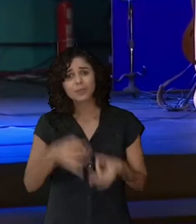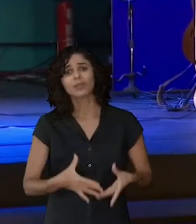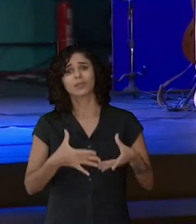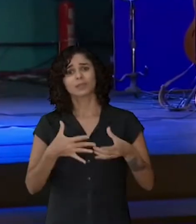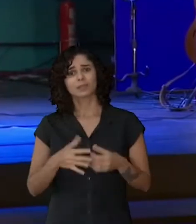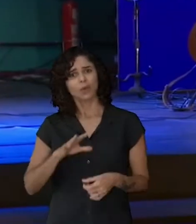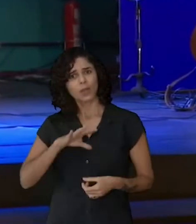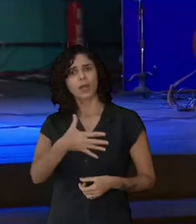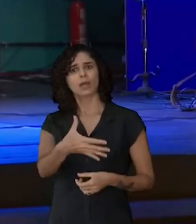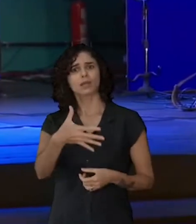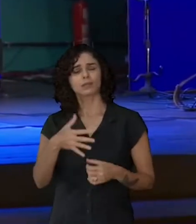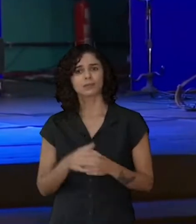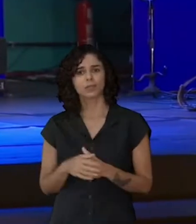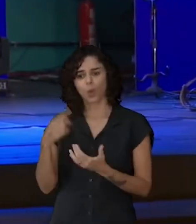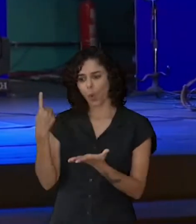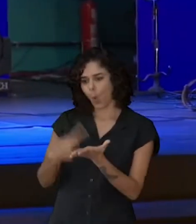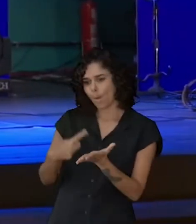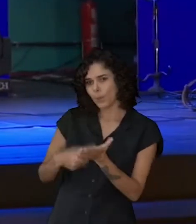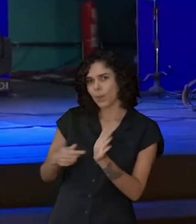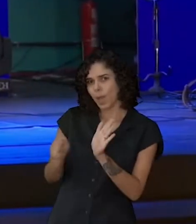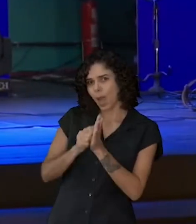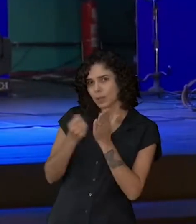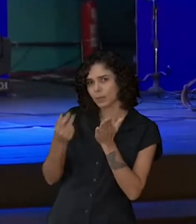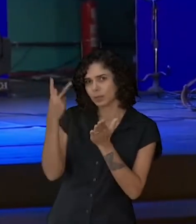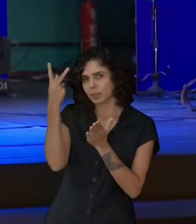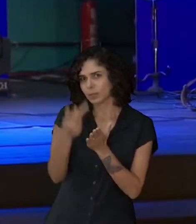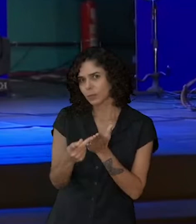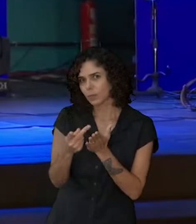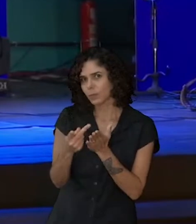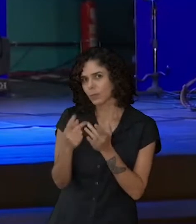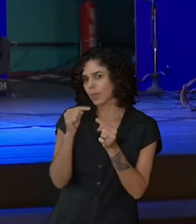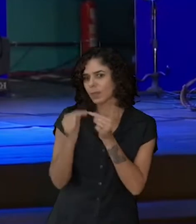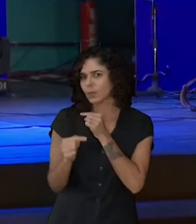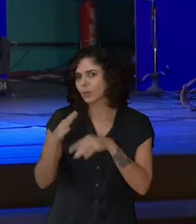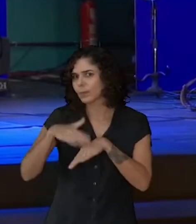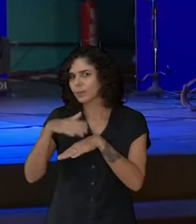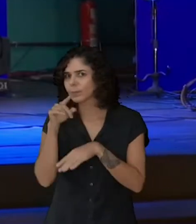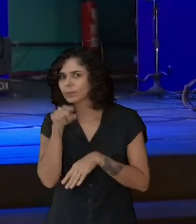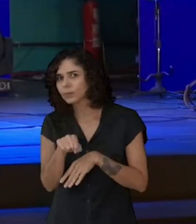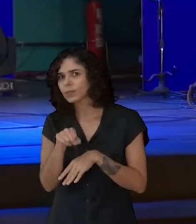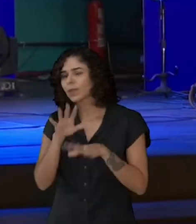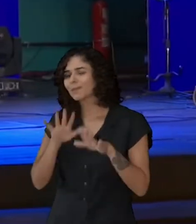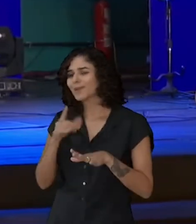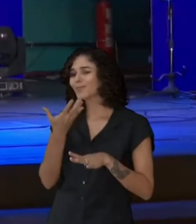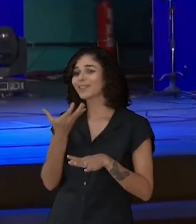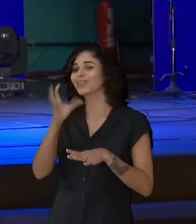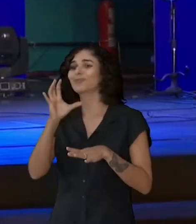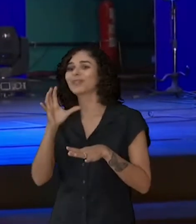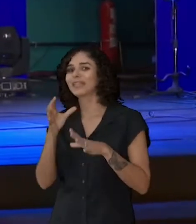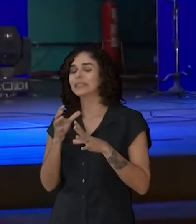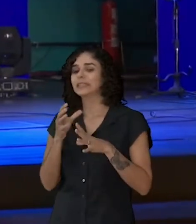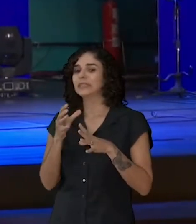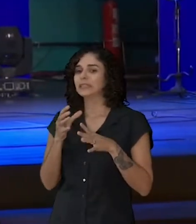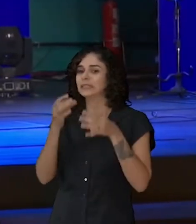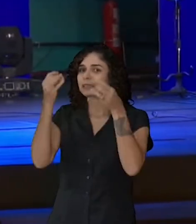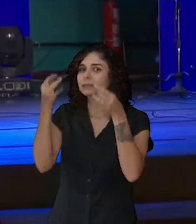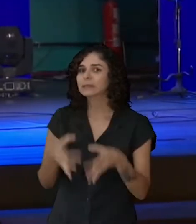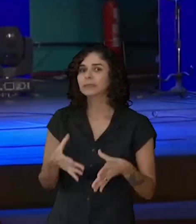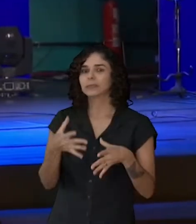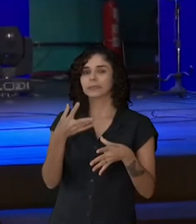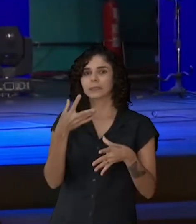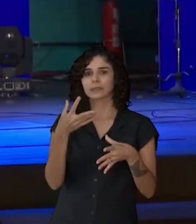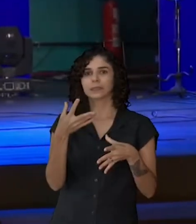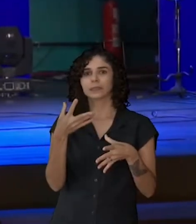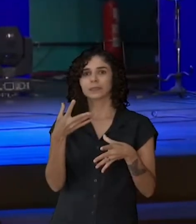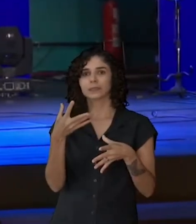Tem compromissos que você tem, que não combinam mais com a sua agenda. Estão ocupando a sua